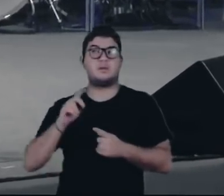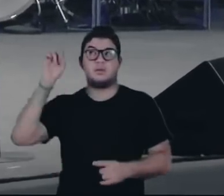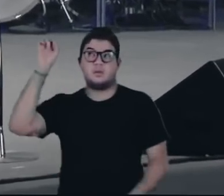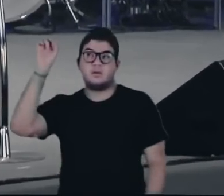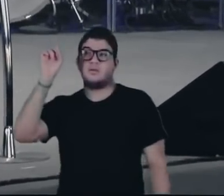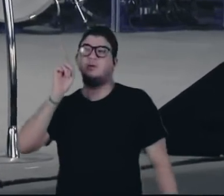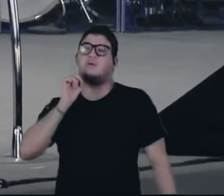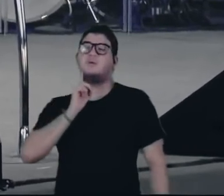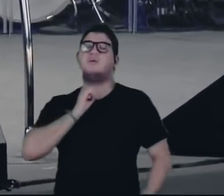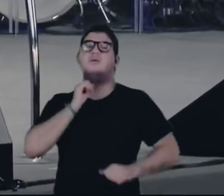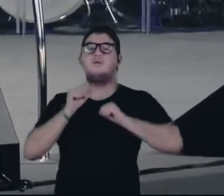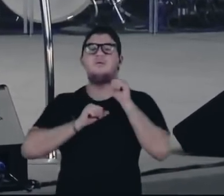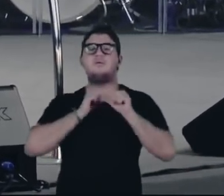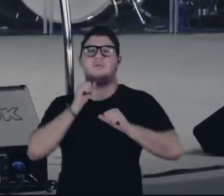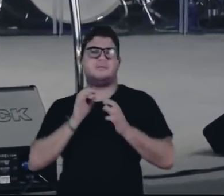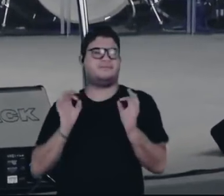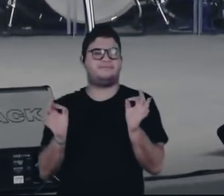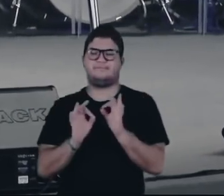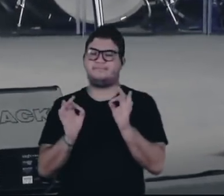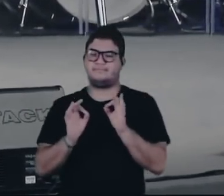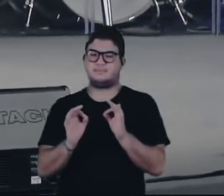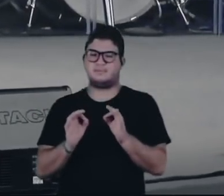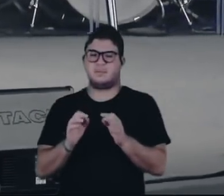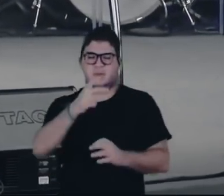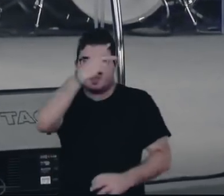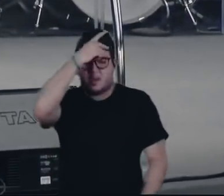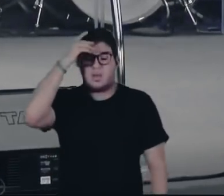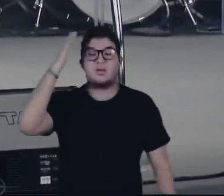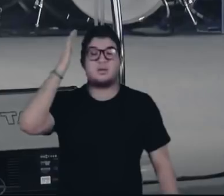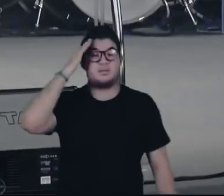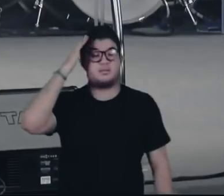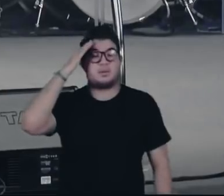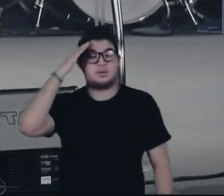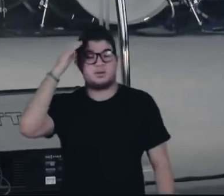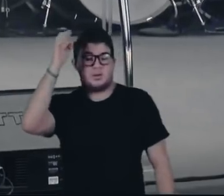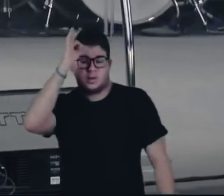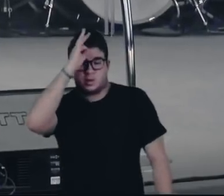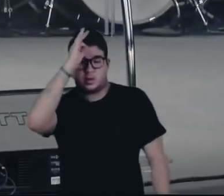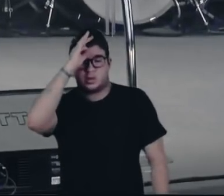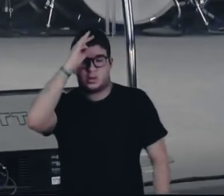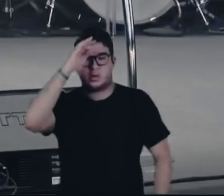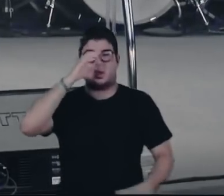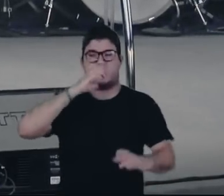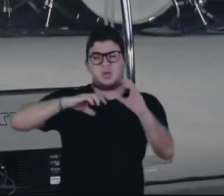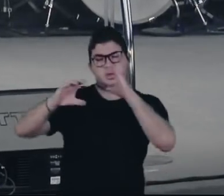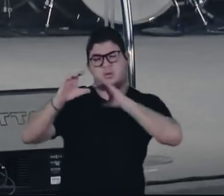tocou. É porque tem gente que pensa que talento é cantar, é subir,